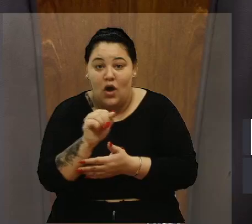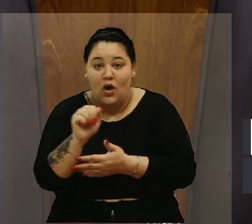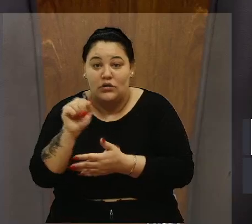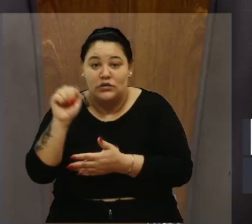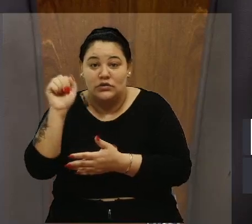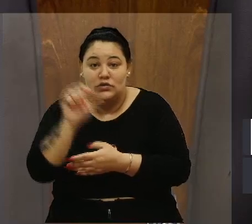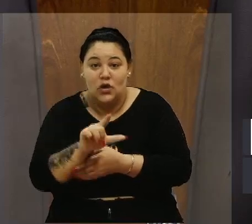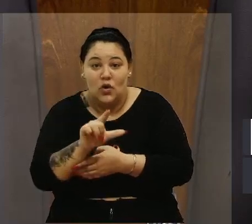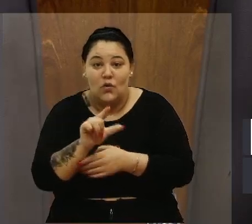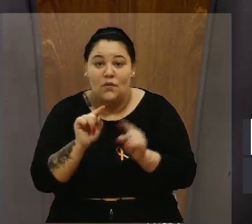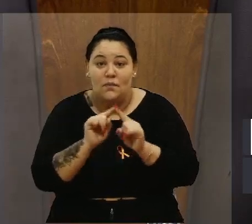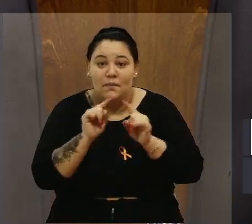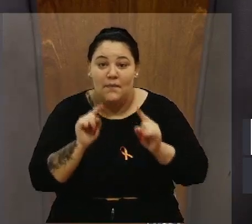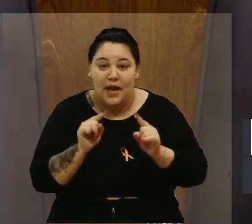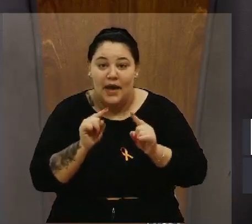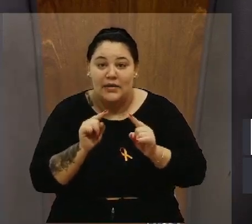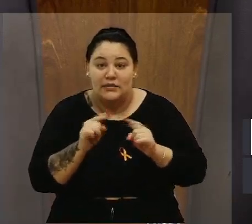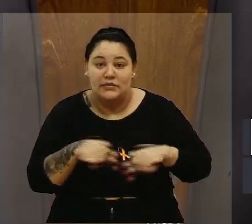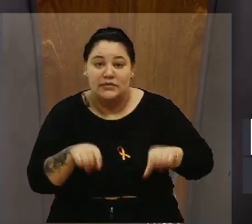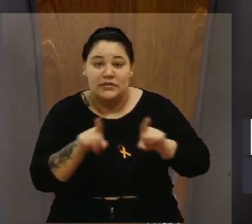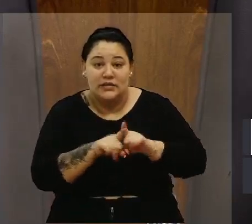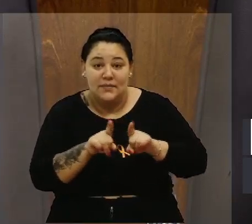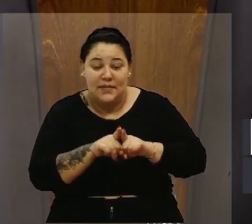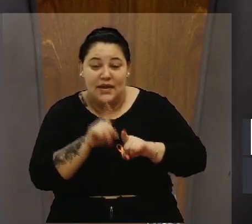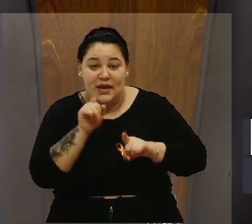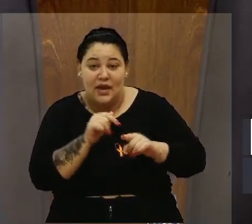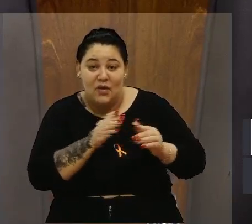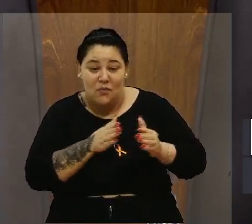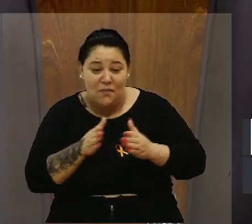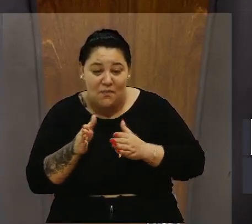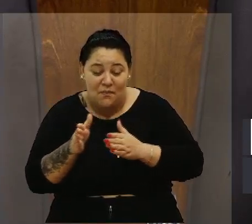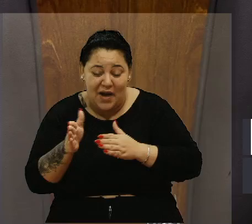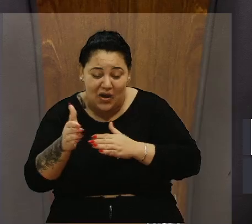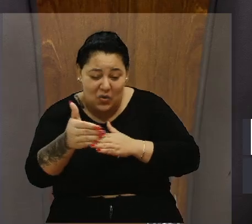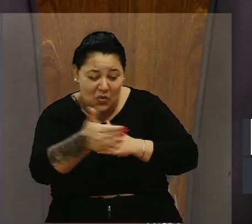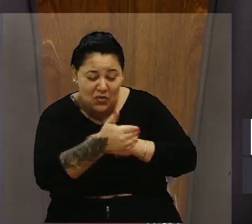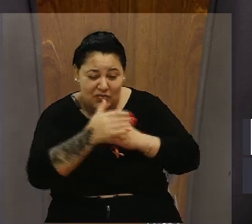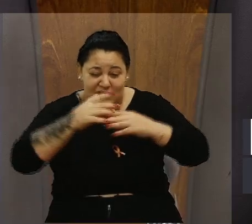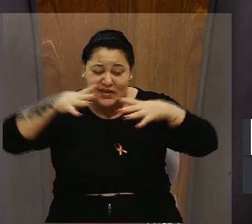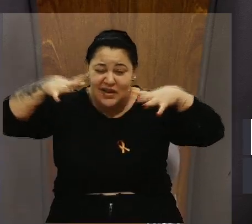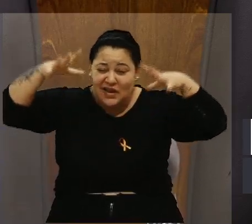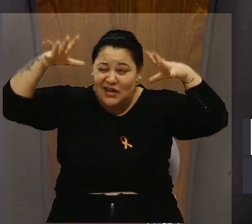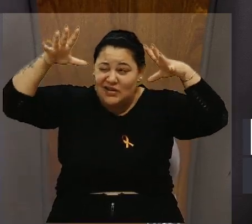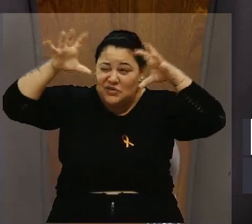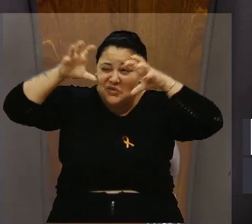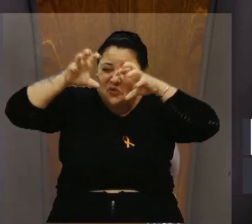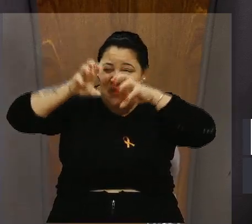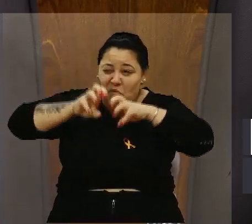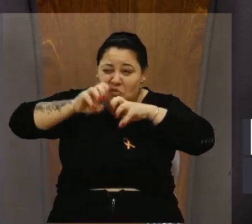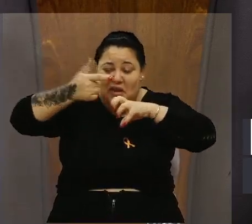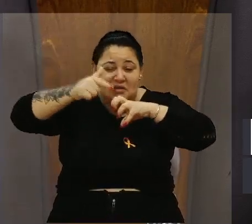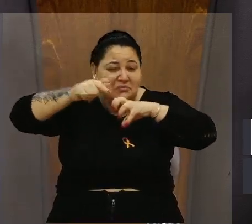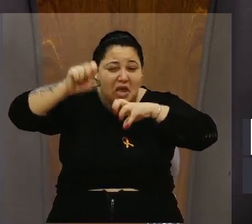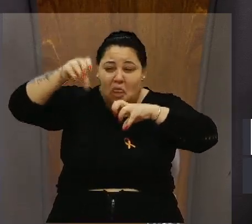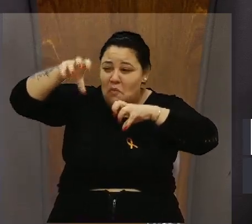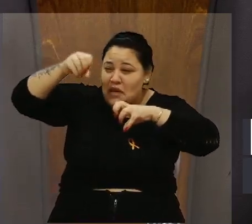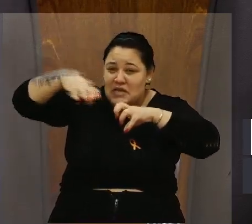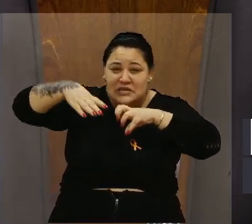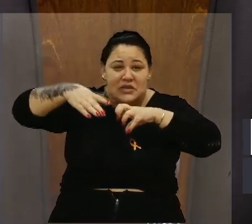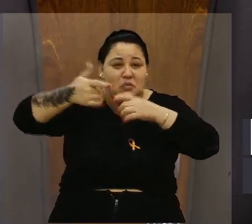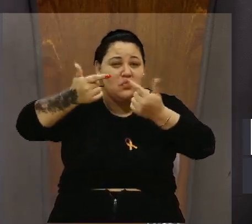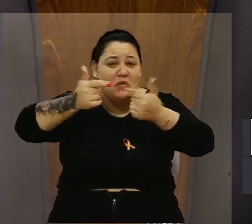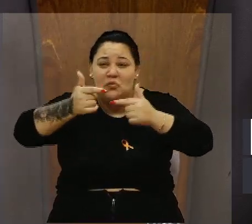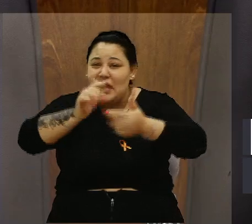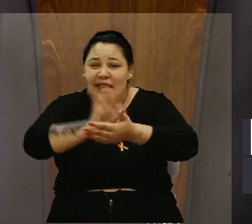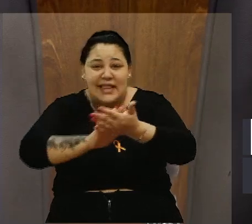sentido anterior, que também é uma curva escura, sem iluminação, sem sinalização. E eu acredito que